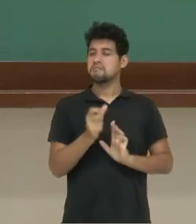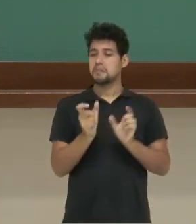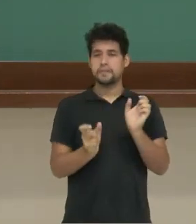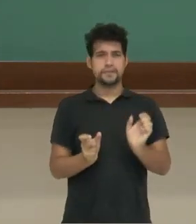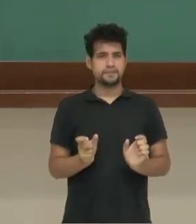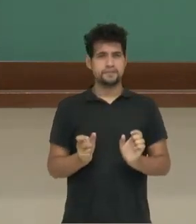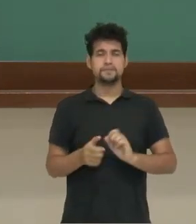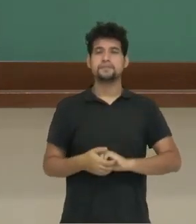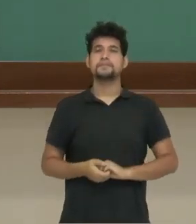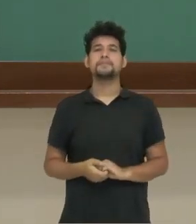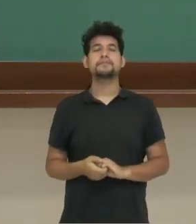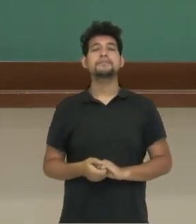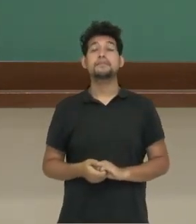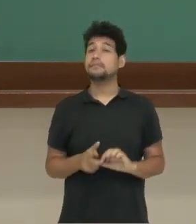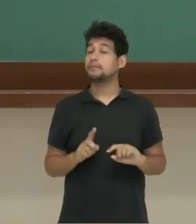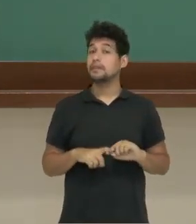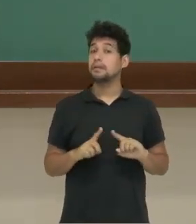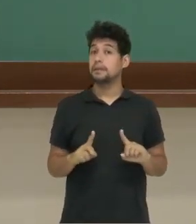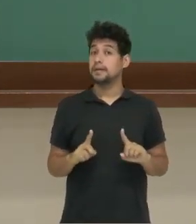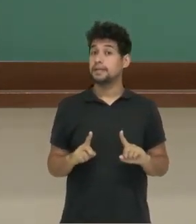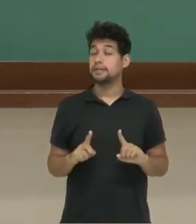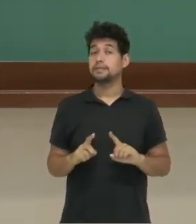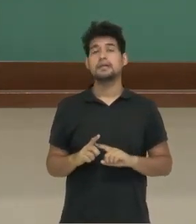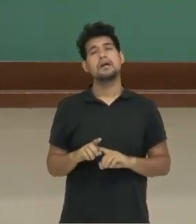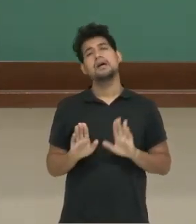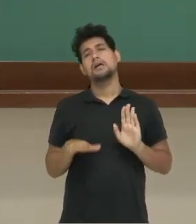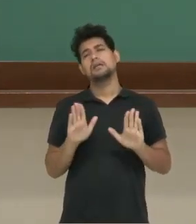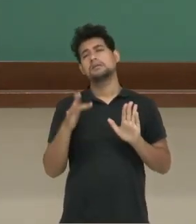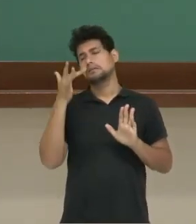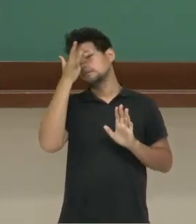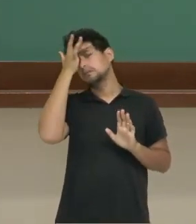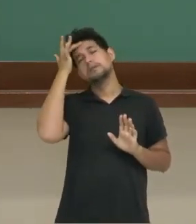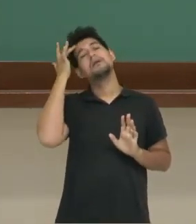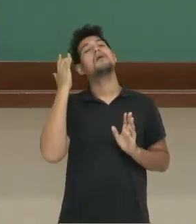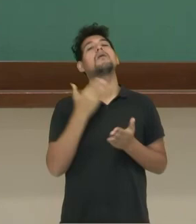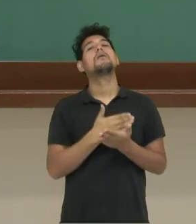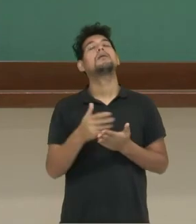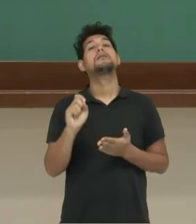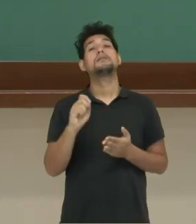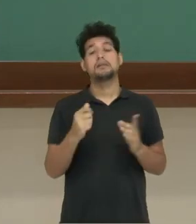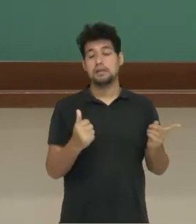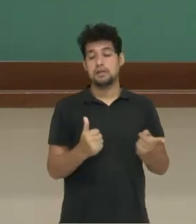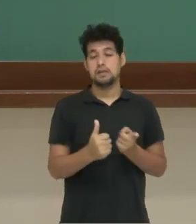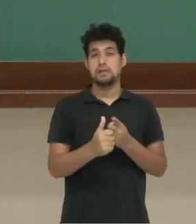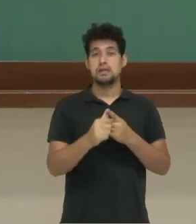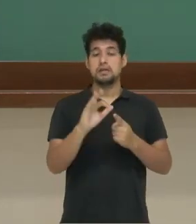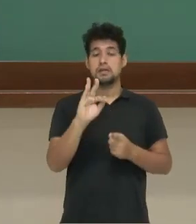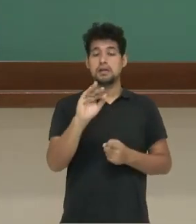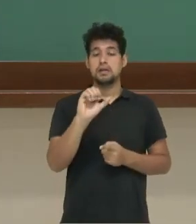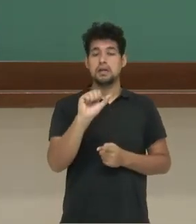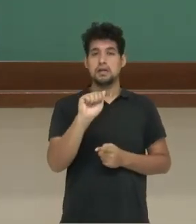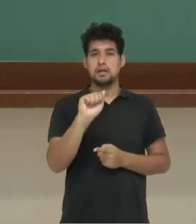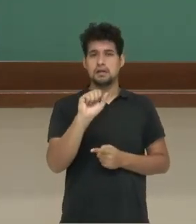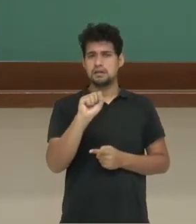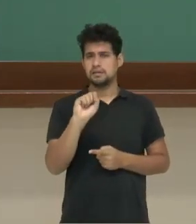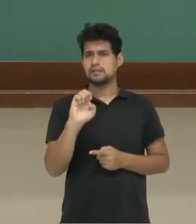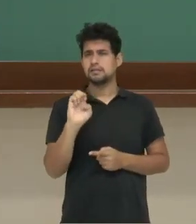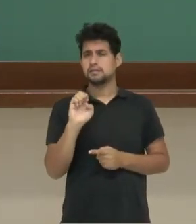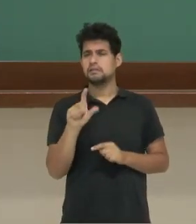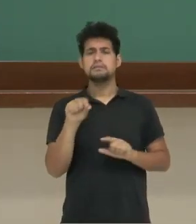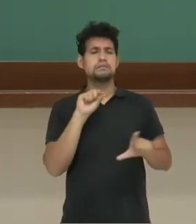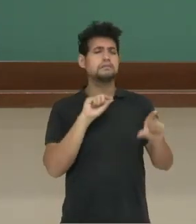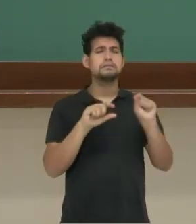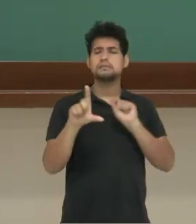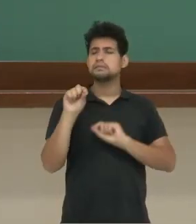classificação. Normalmente, as competições começam com uma primeira fase classificatória. Essa